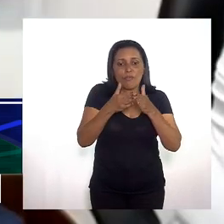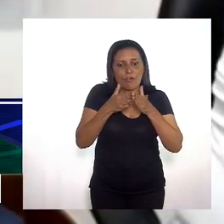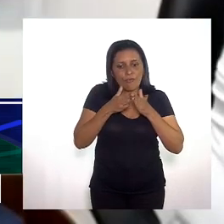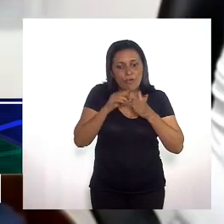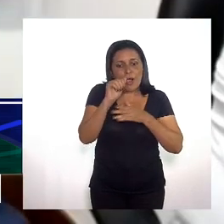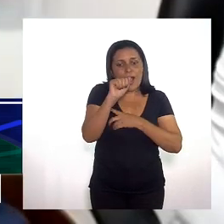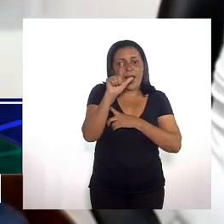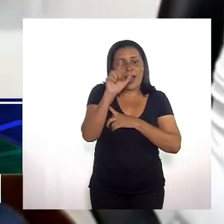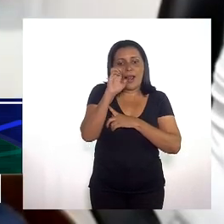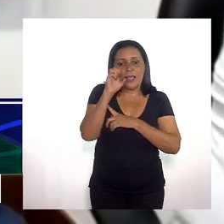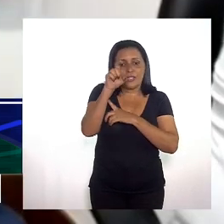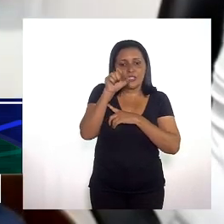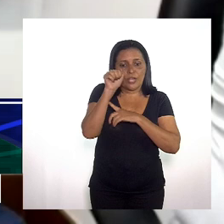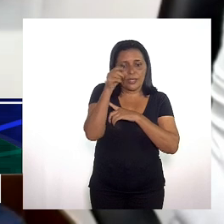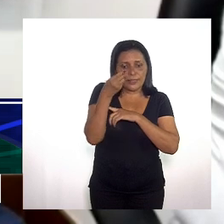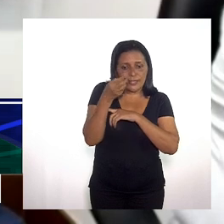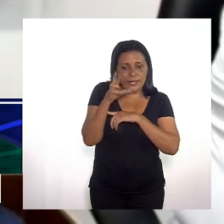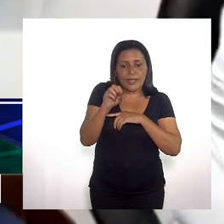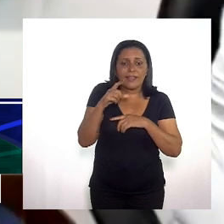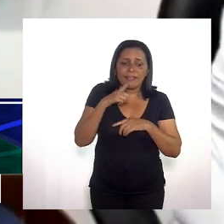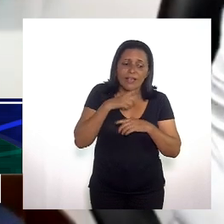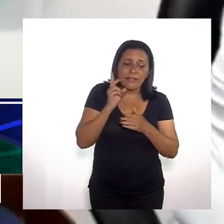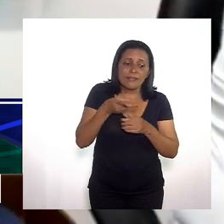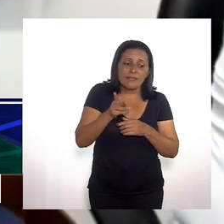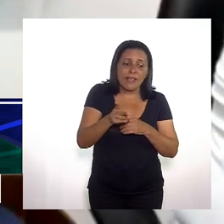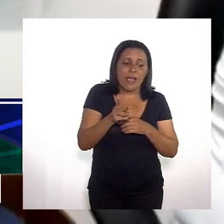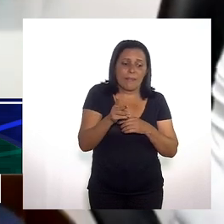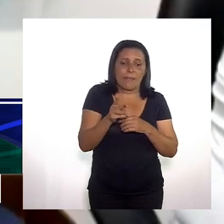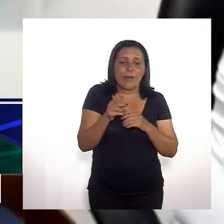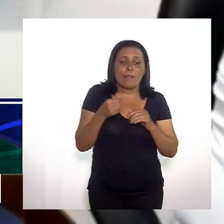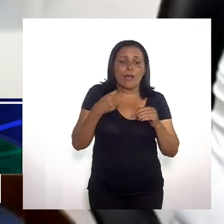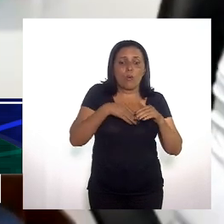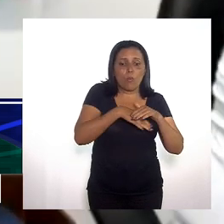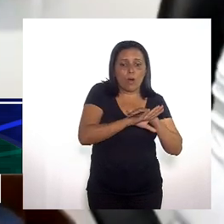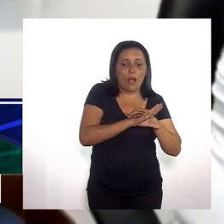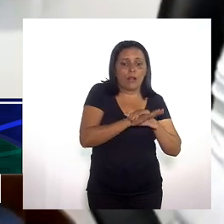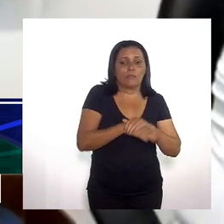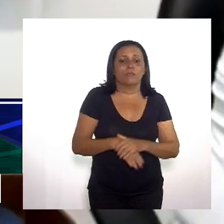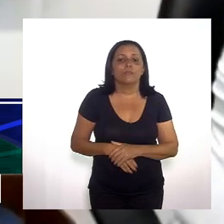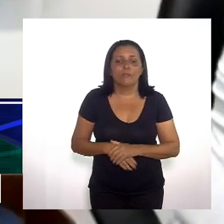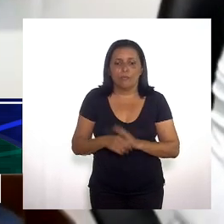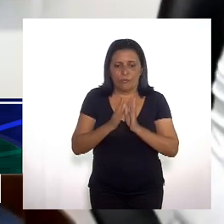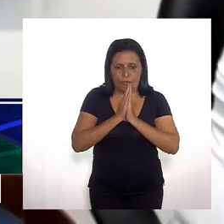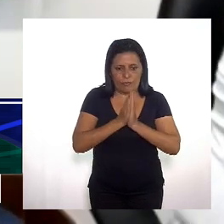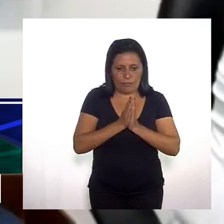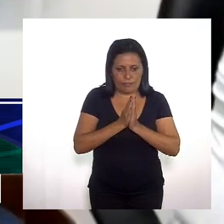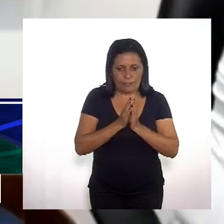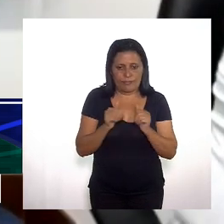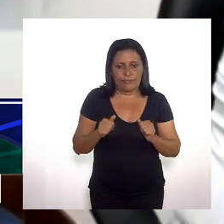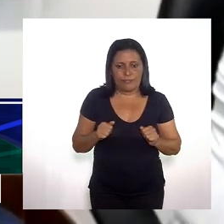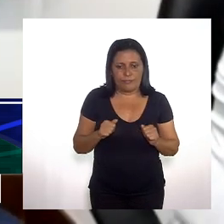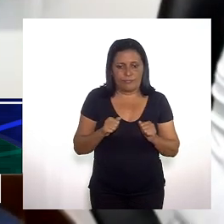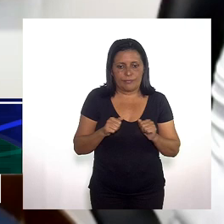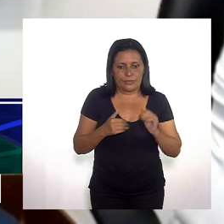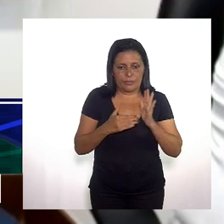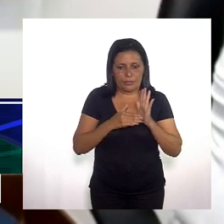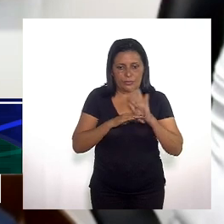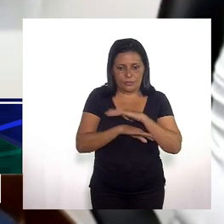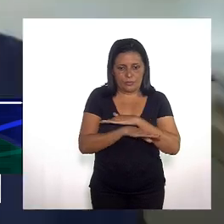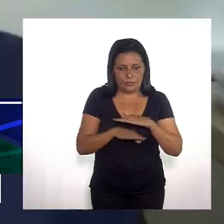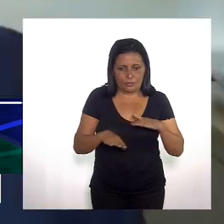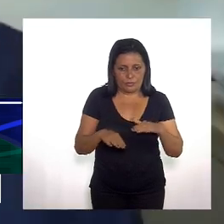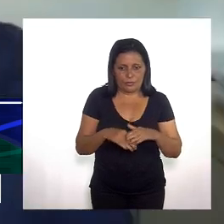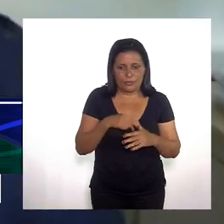Alexandre. Mas é sempre problema, assim, é um excedente mesmo, é isso mesmo. Eu sei. Por favor, Alexandre. Deputado Luiz.